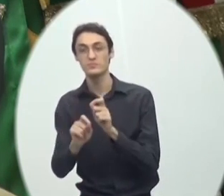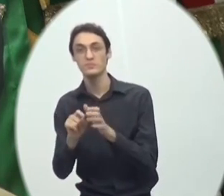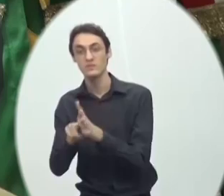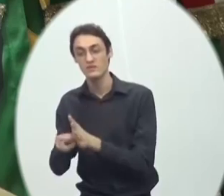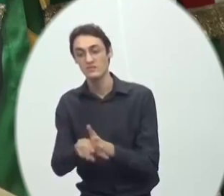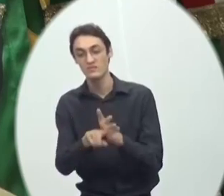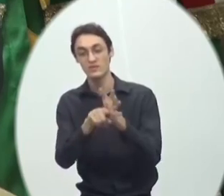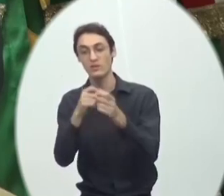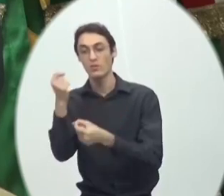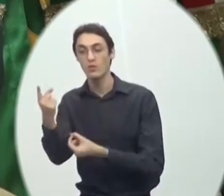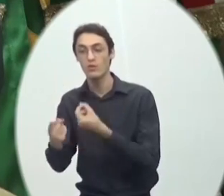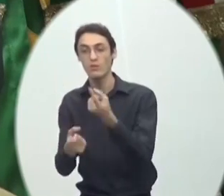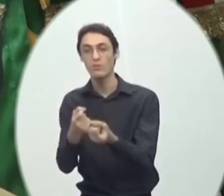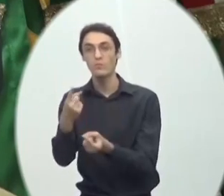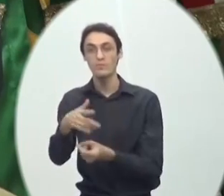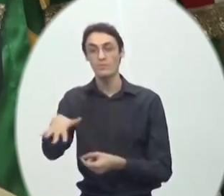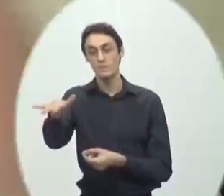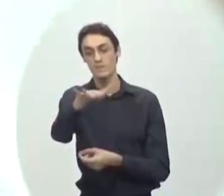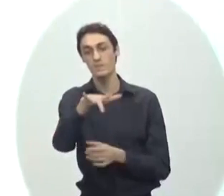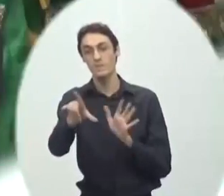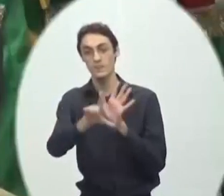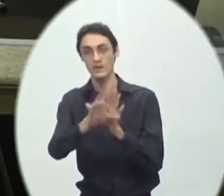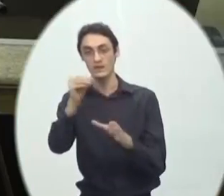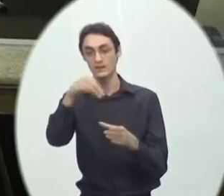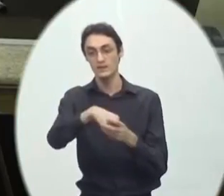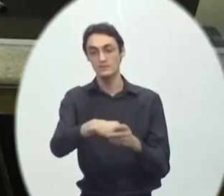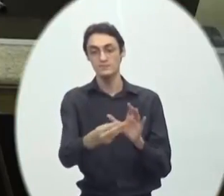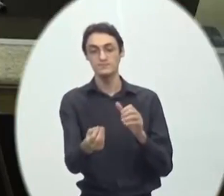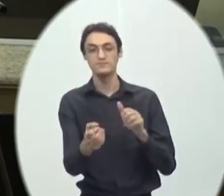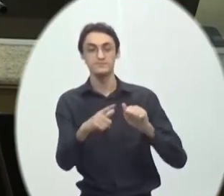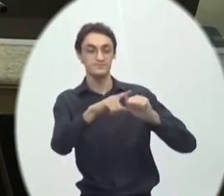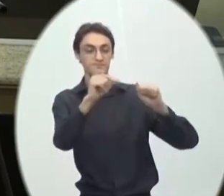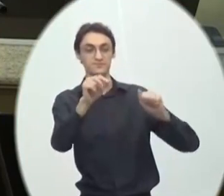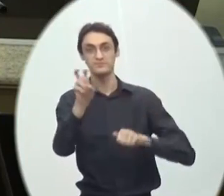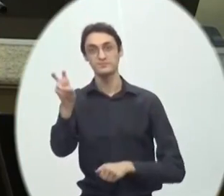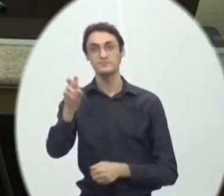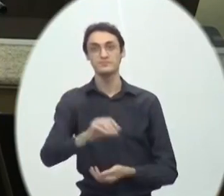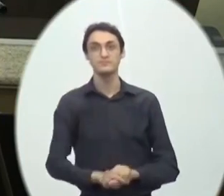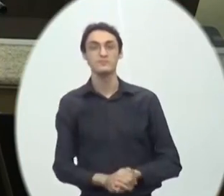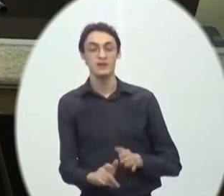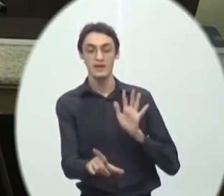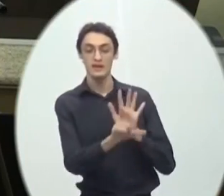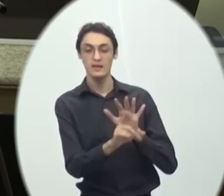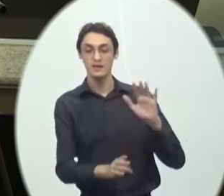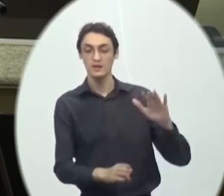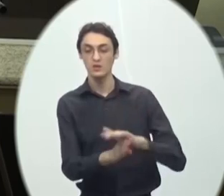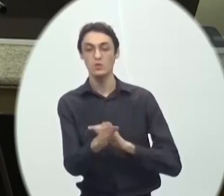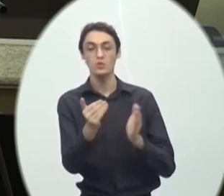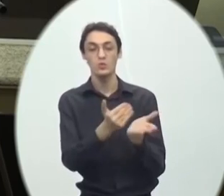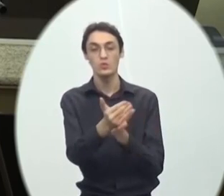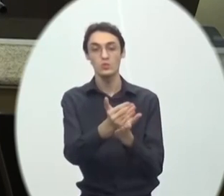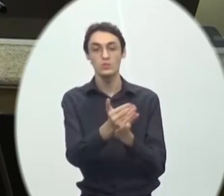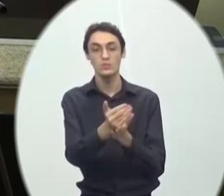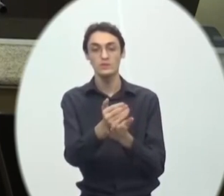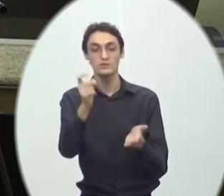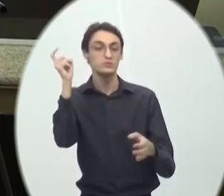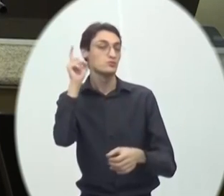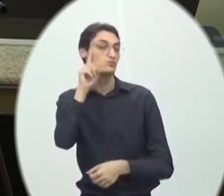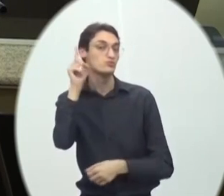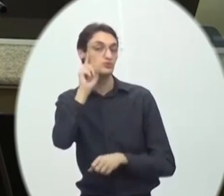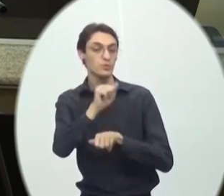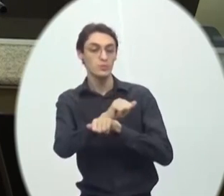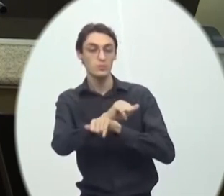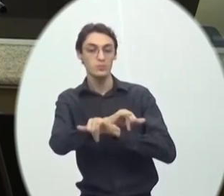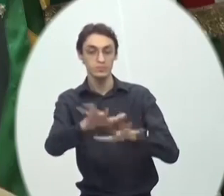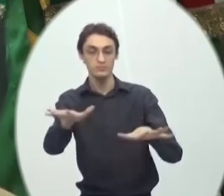do objeto presente nessa lei. 5º, esta lei entra em vigor na data de sua publicação.